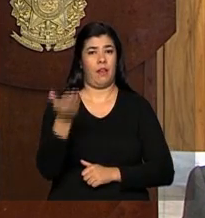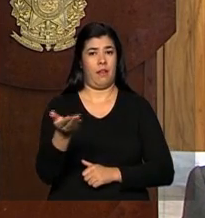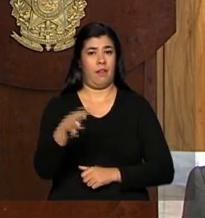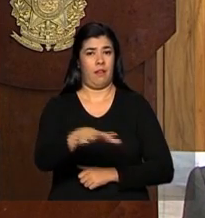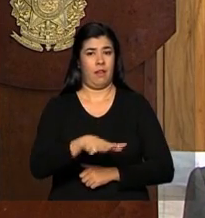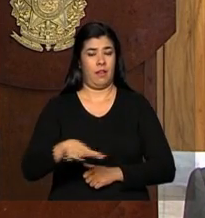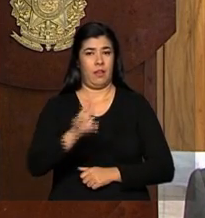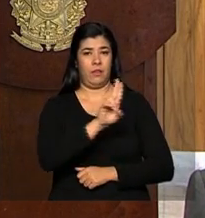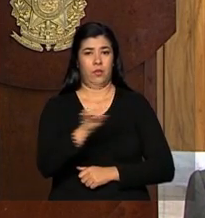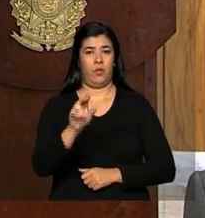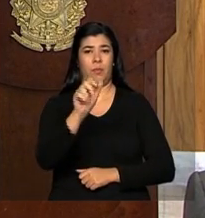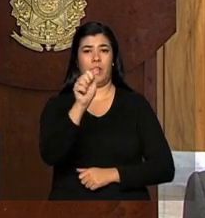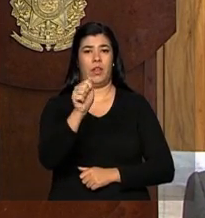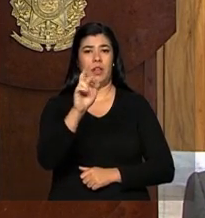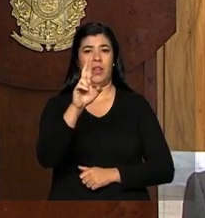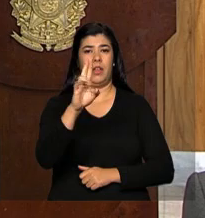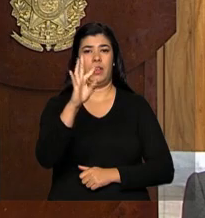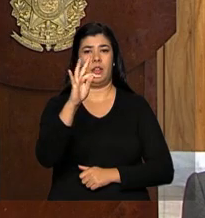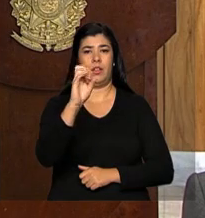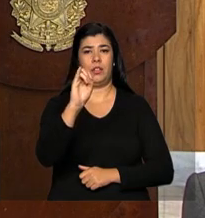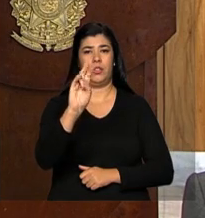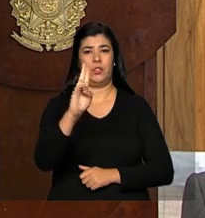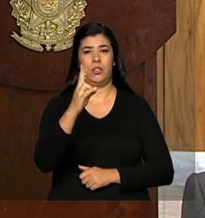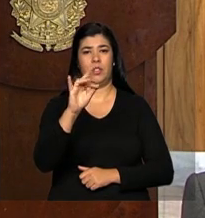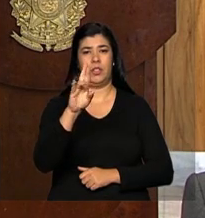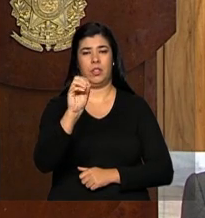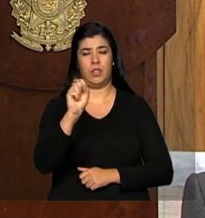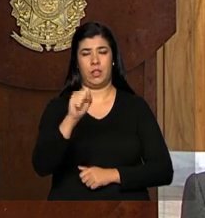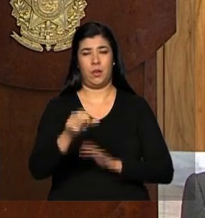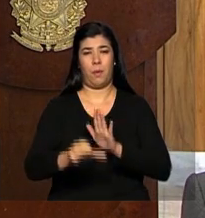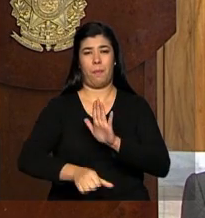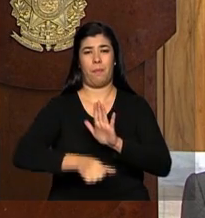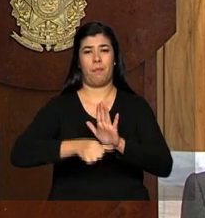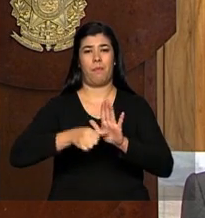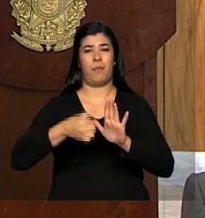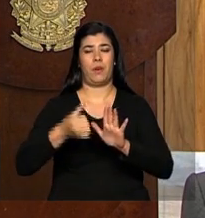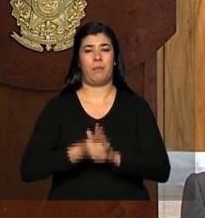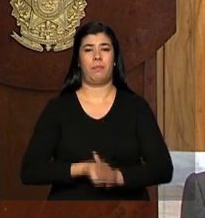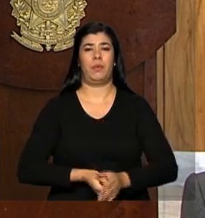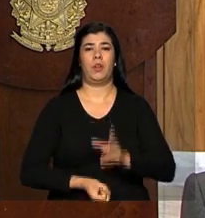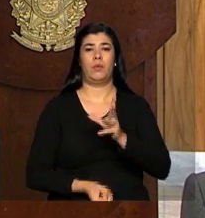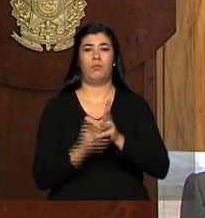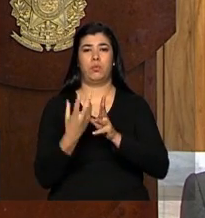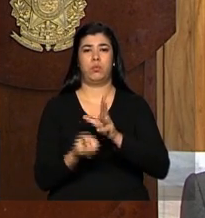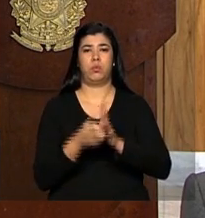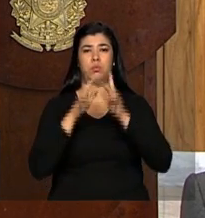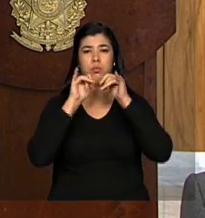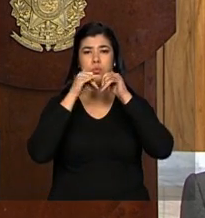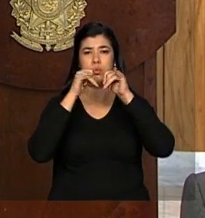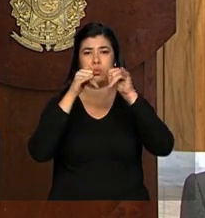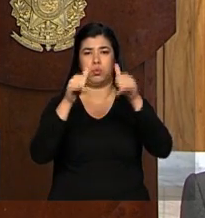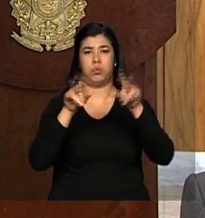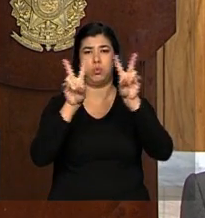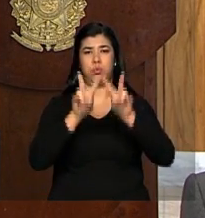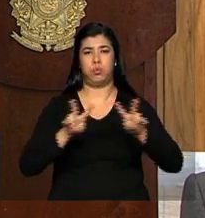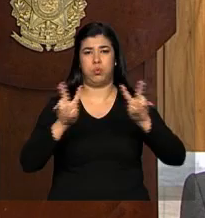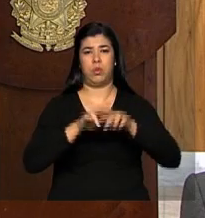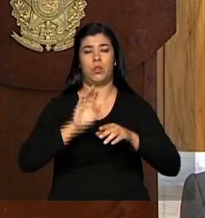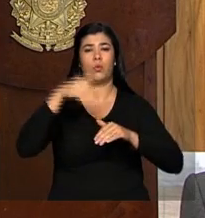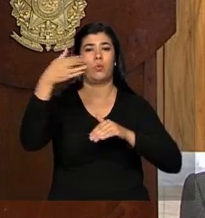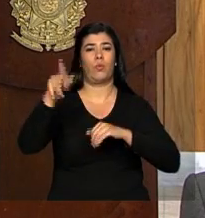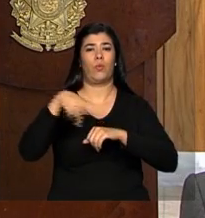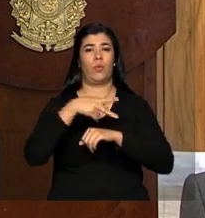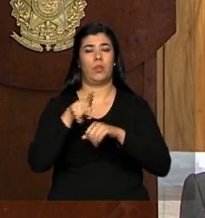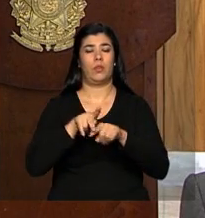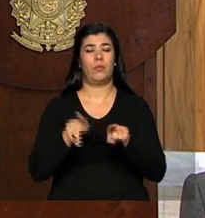projeto de geração de energia da Eletrobras, de energia eólica da Eletrobras fora do Brasil,